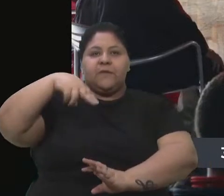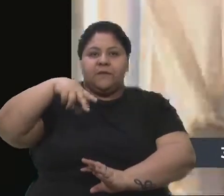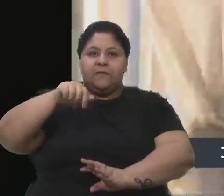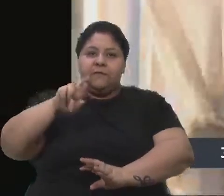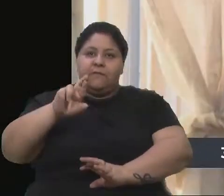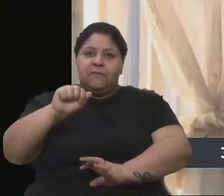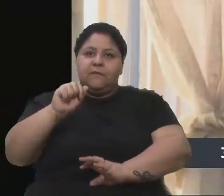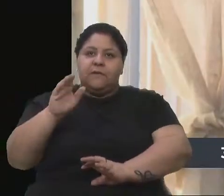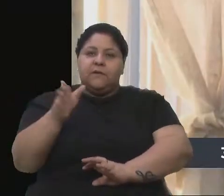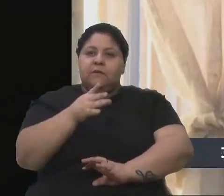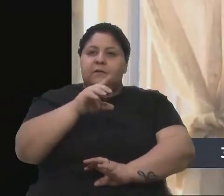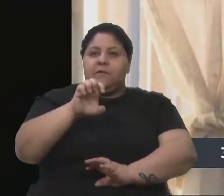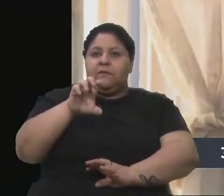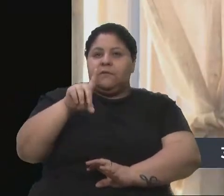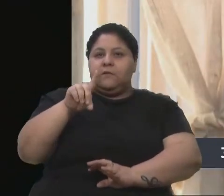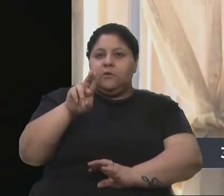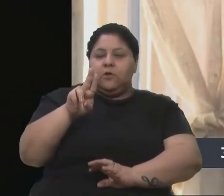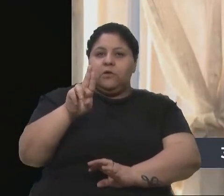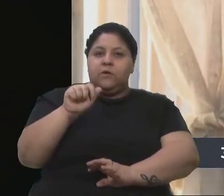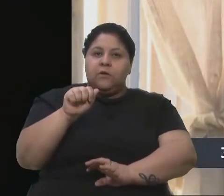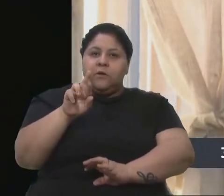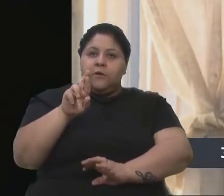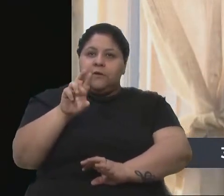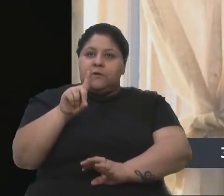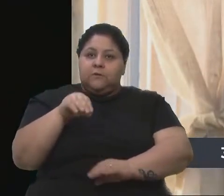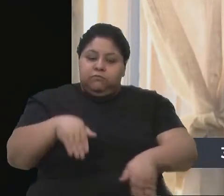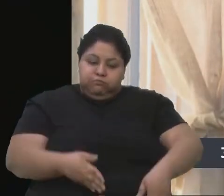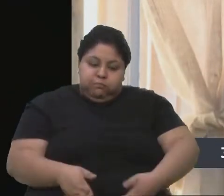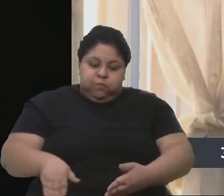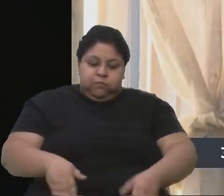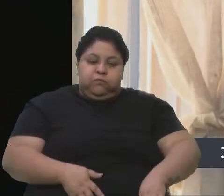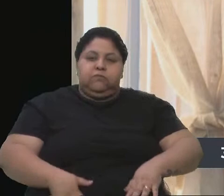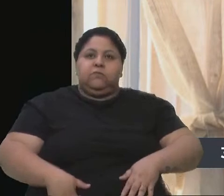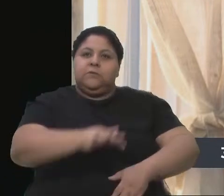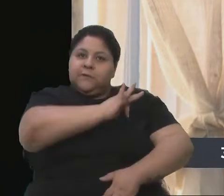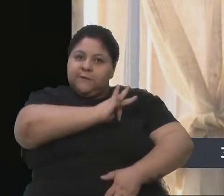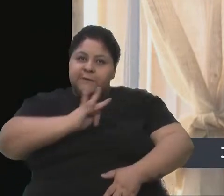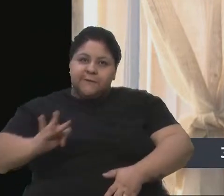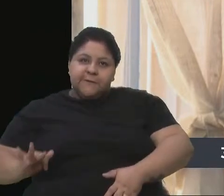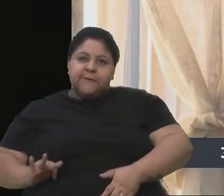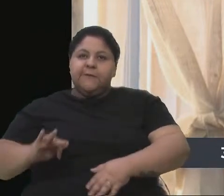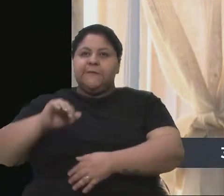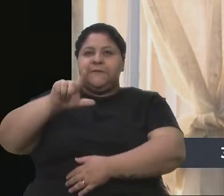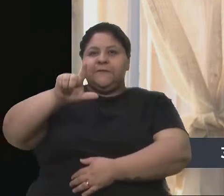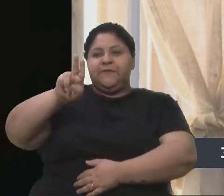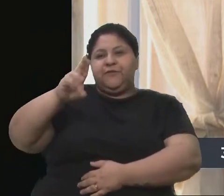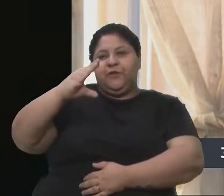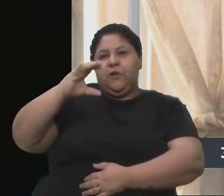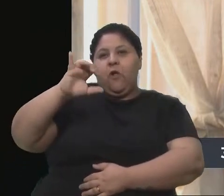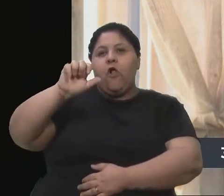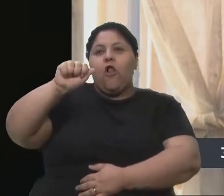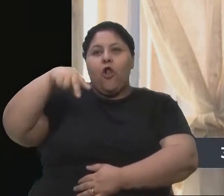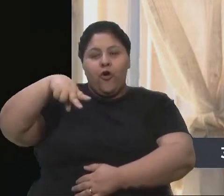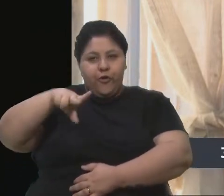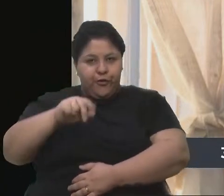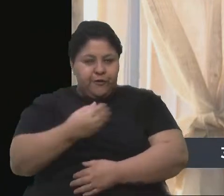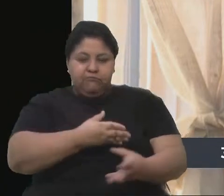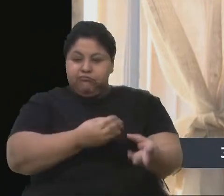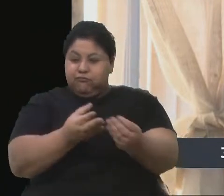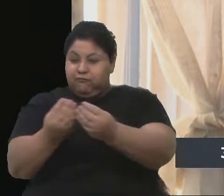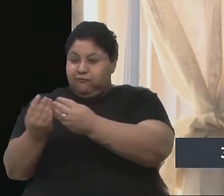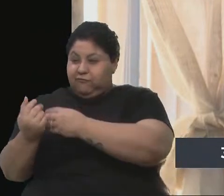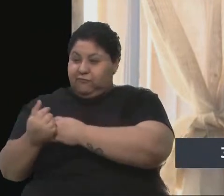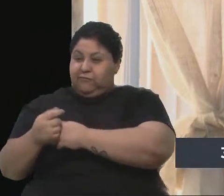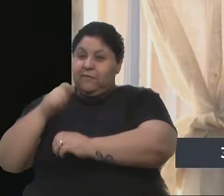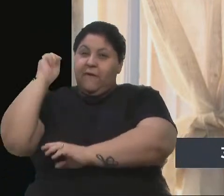Eduarda Toneto, Prenda Farroupilha, a Luciana Cavalheiro, minha parceira lá atrás de muitos palcos, de muitos rodeios, a